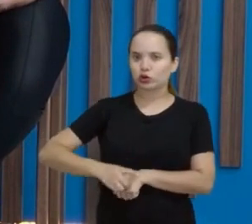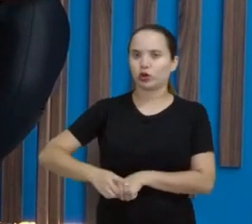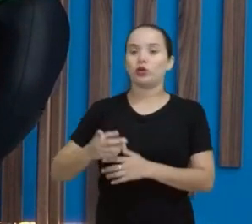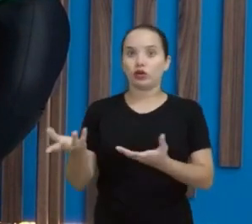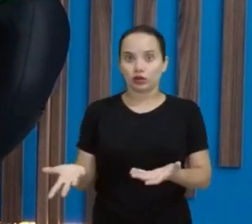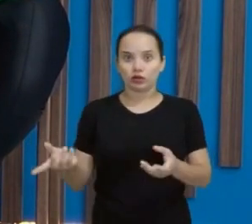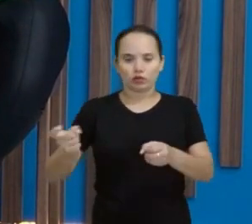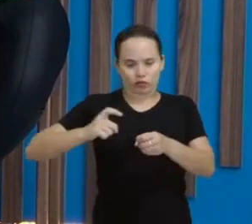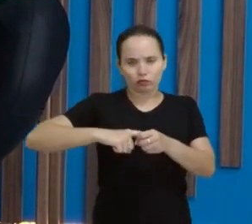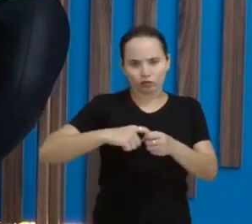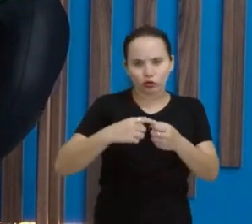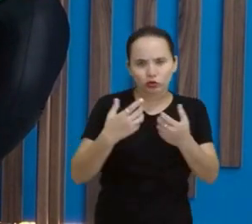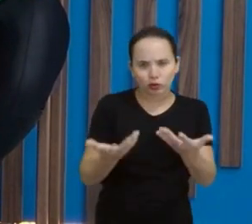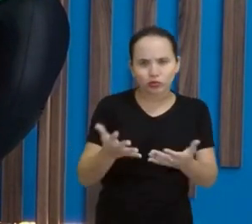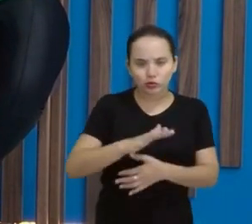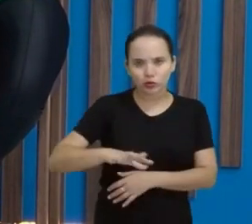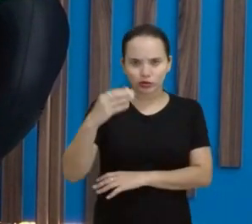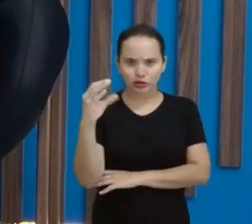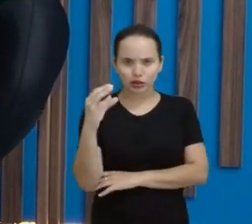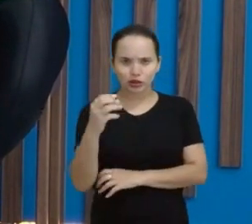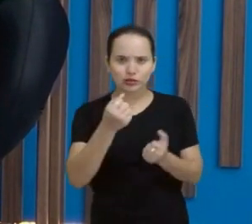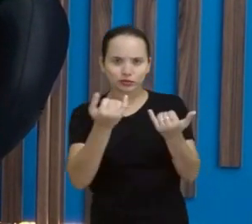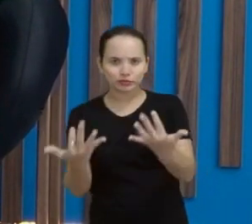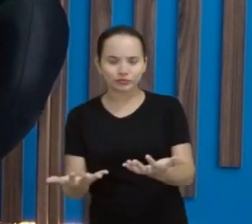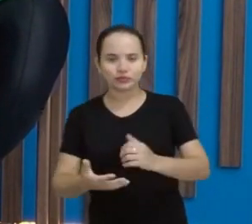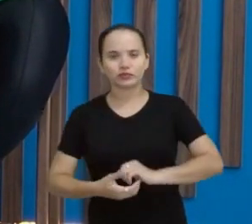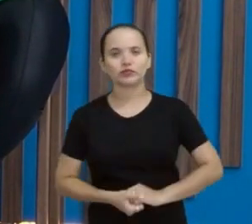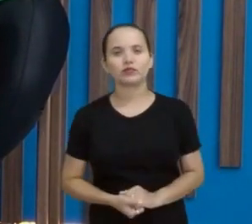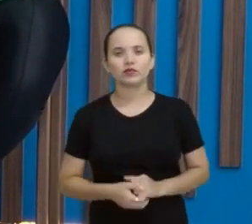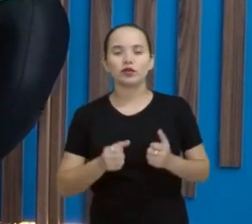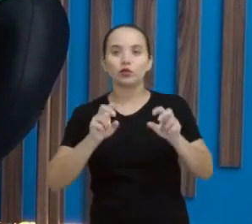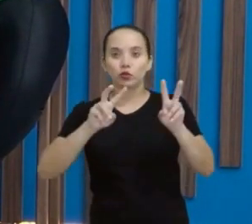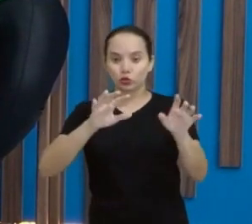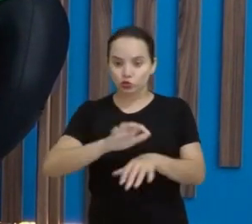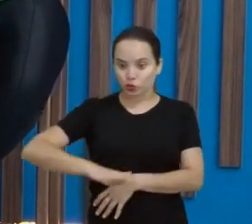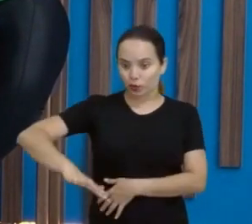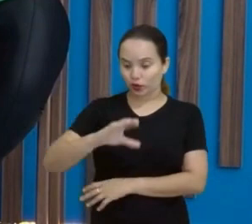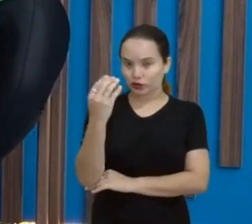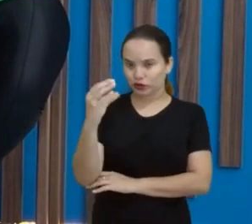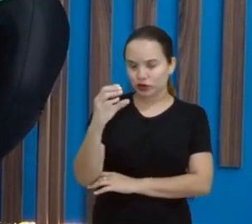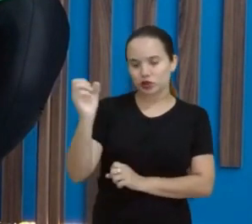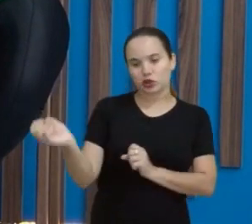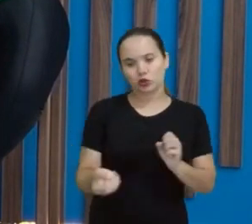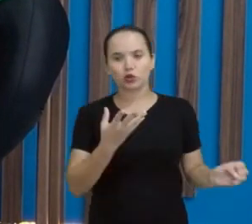Espaço Ciência para falar mais um pouquinho? Vamos lá. Do Espaço Ciência e de inovação. Que exatamente. Daqui,